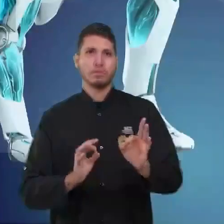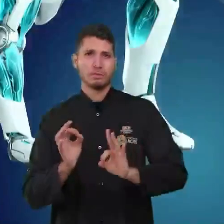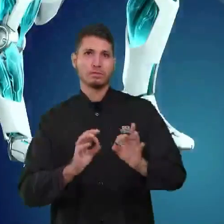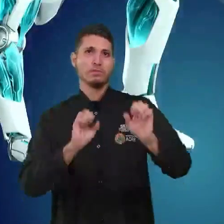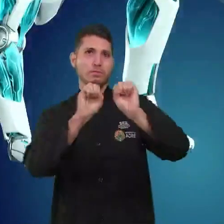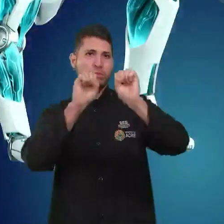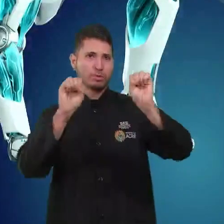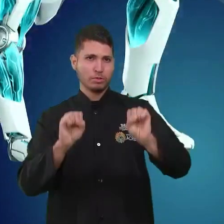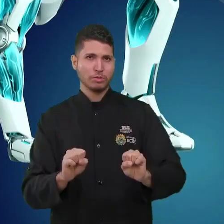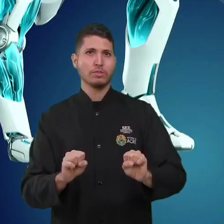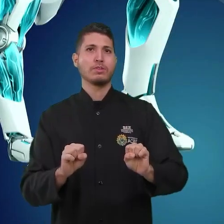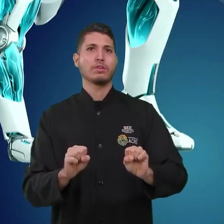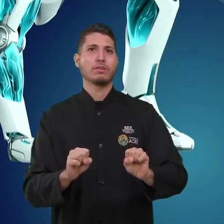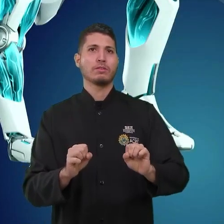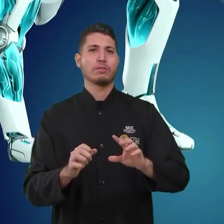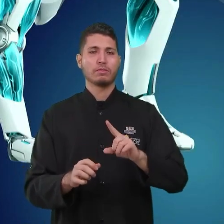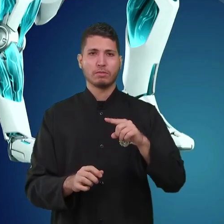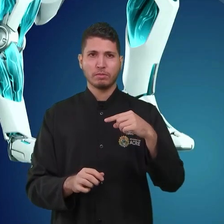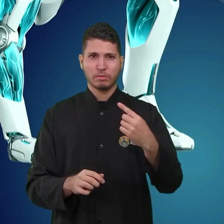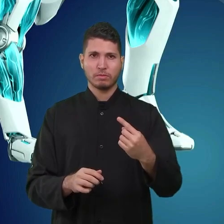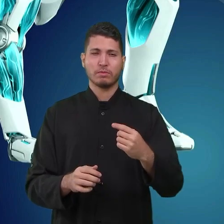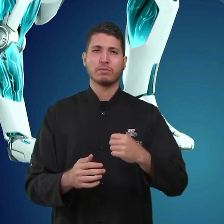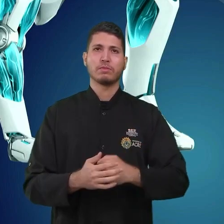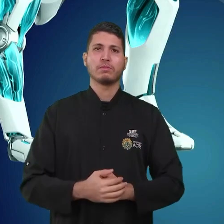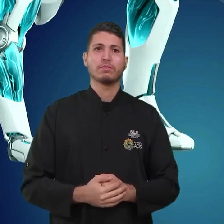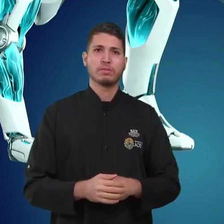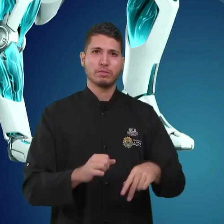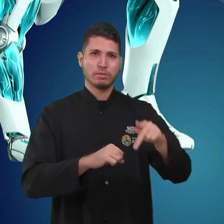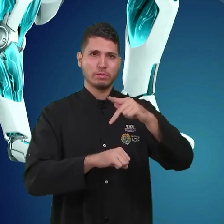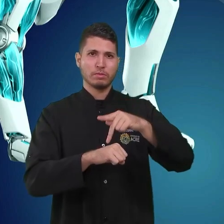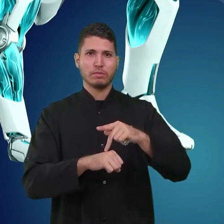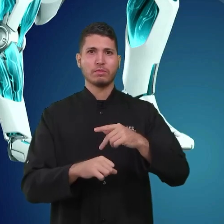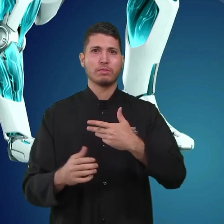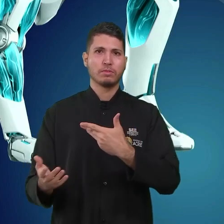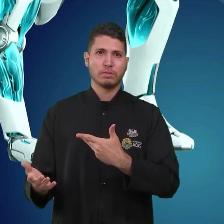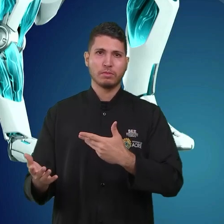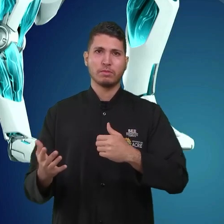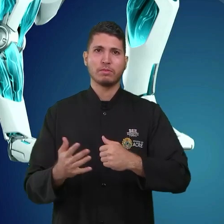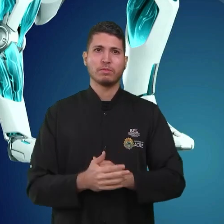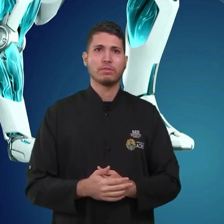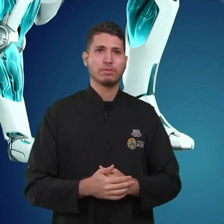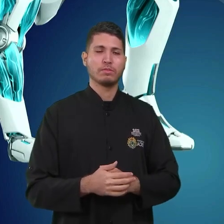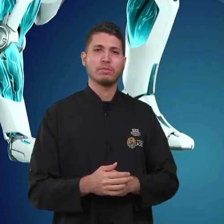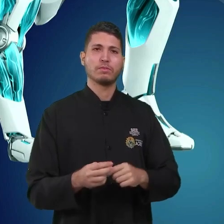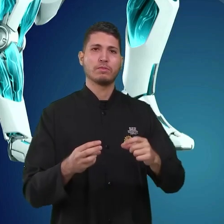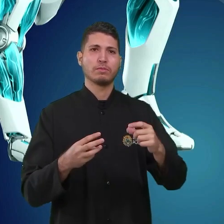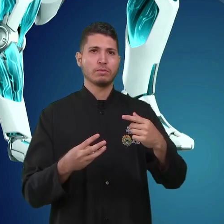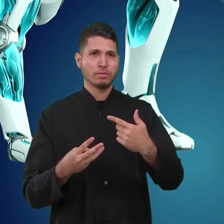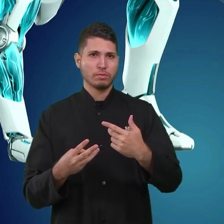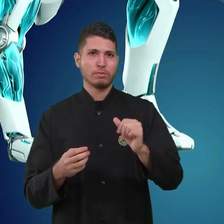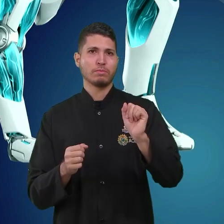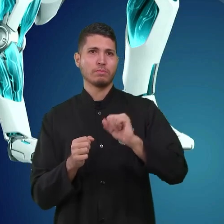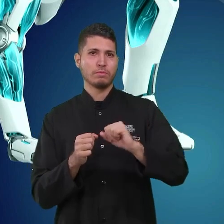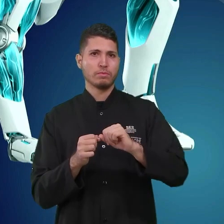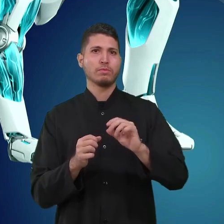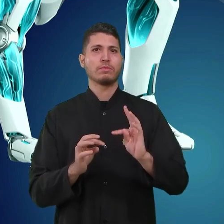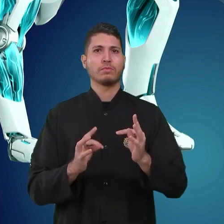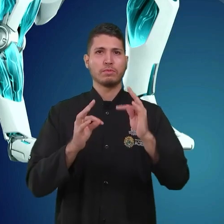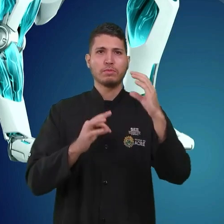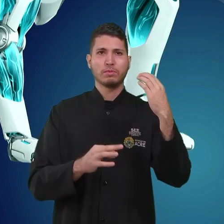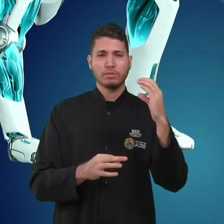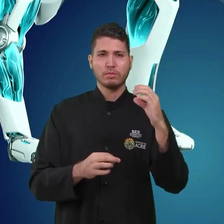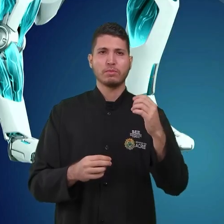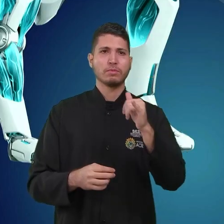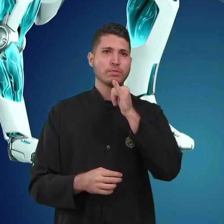anteriormente, os países produtores de tecnologia e ciência são os países do norte global. Exemplo: